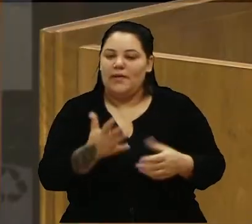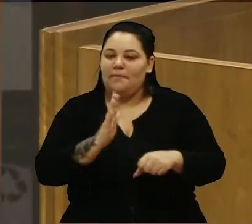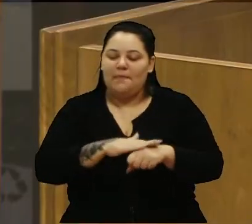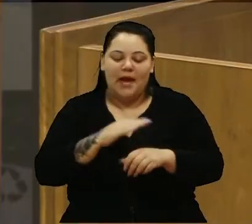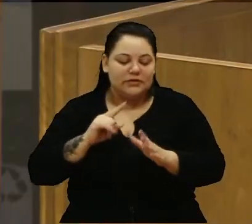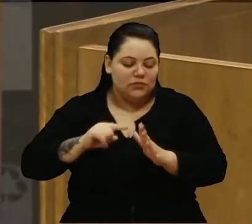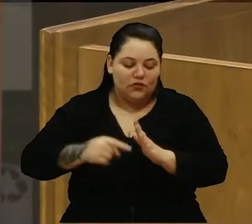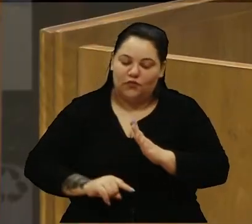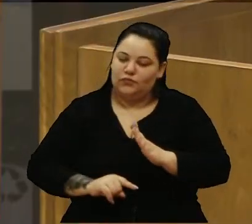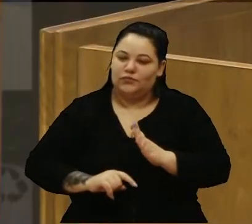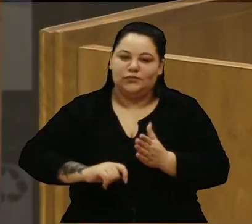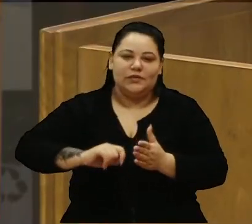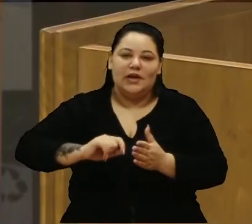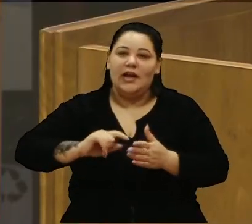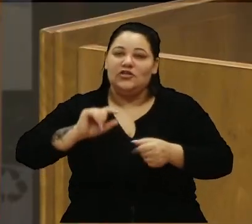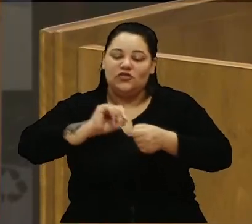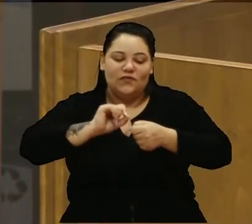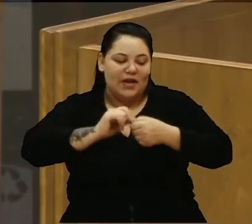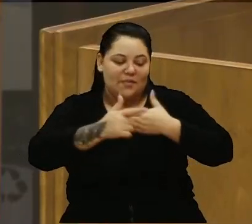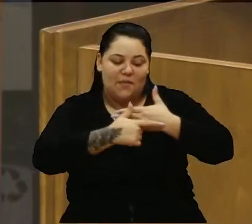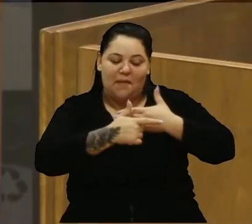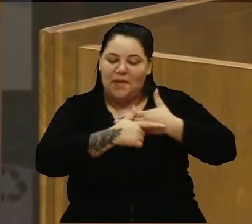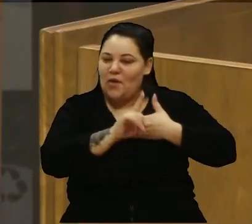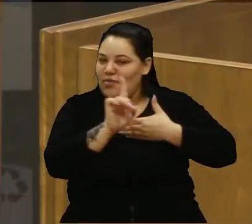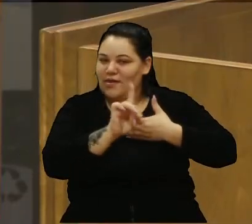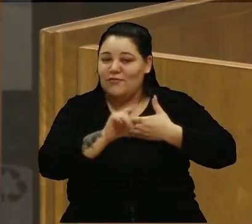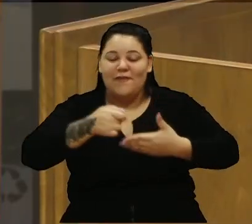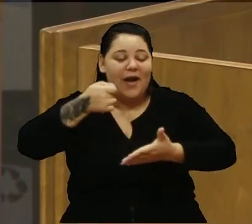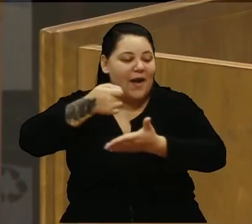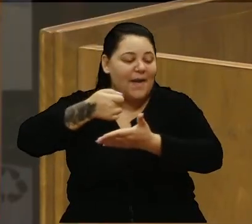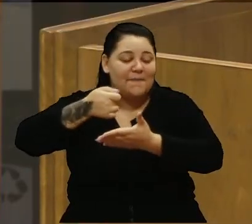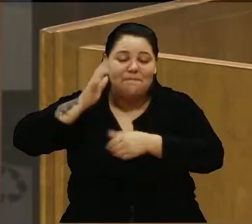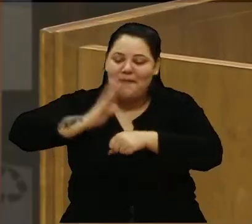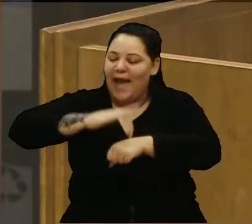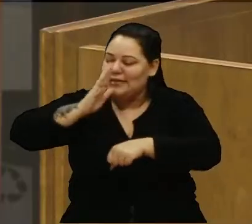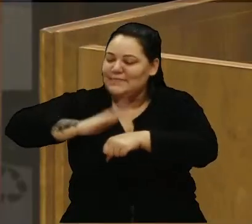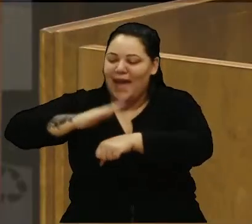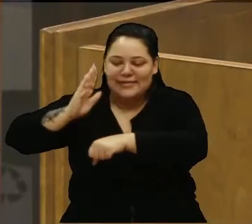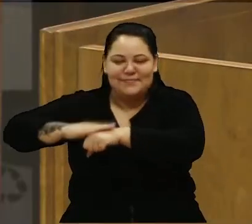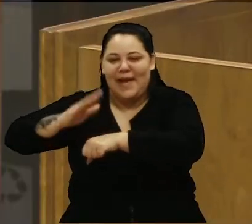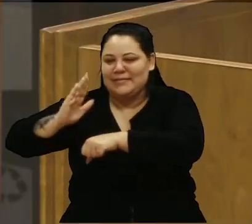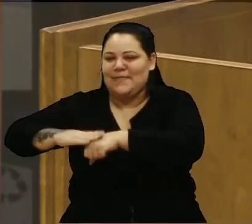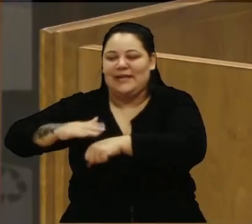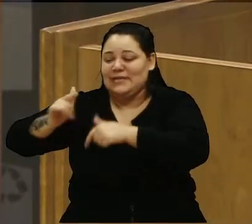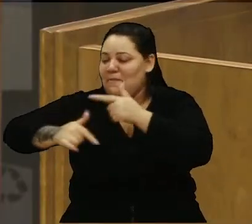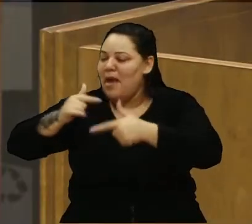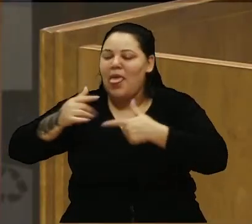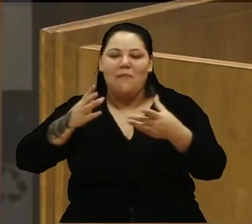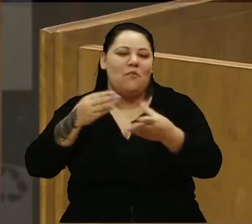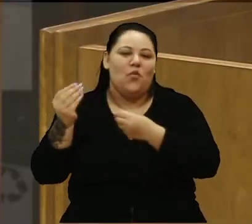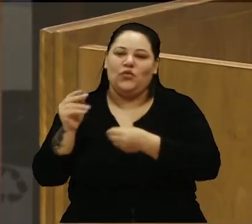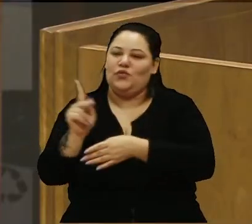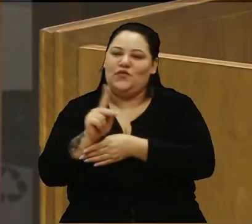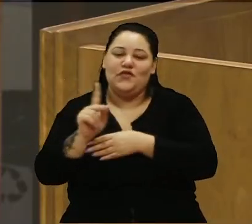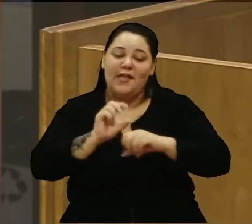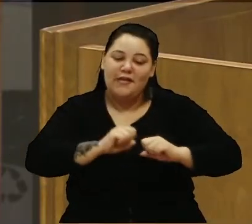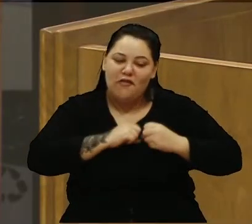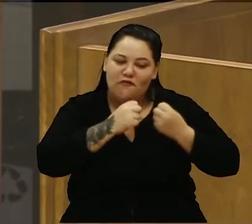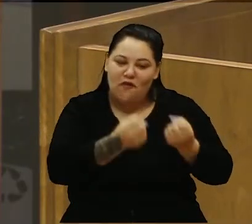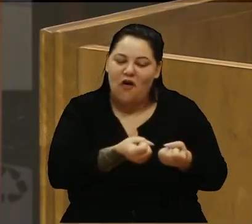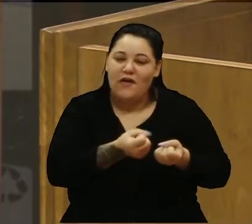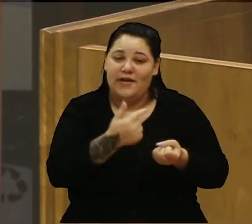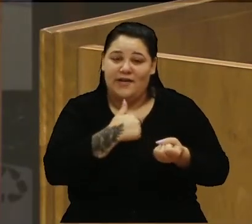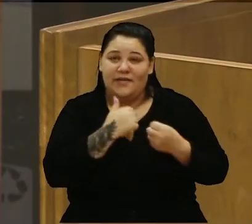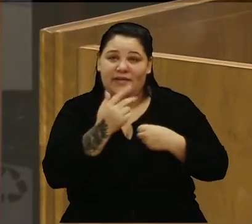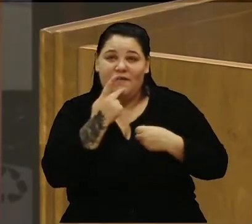a obrigação prevista no contrato ou no concurso. As professoras, isso eu tranquilizo as